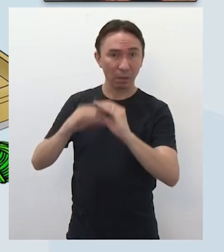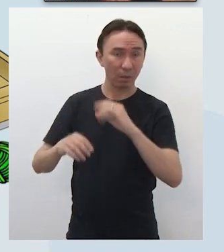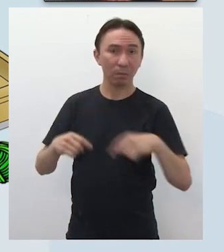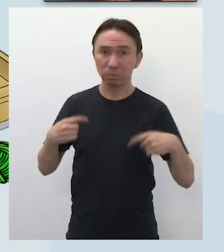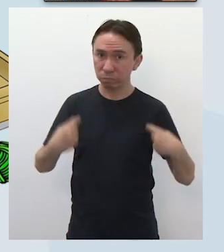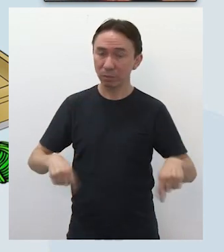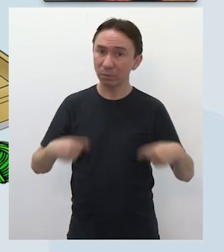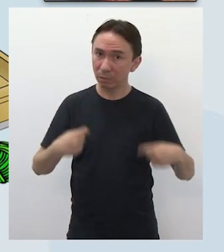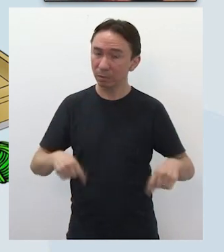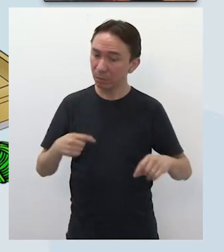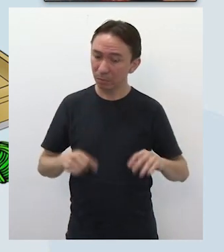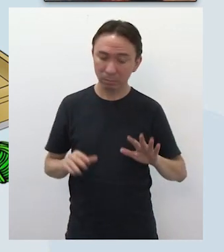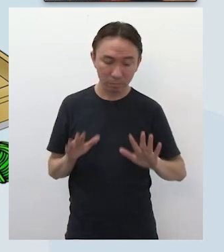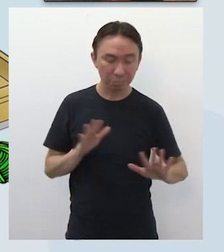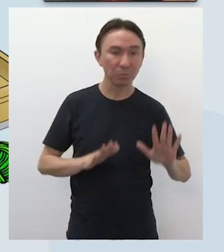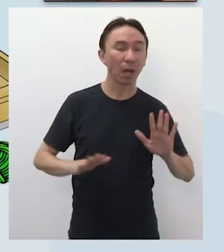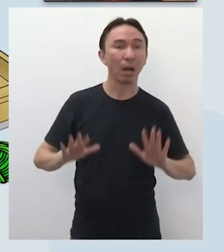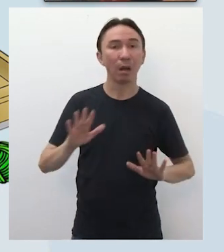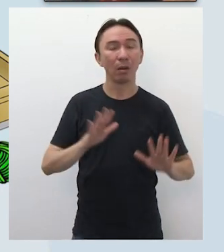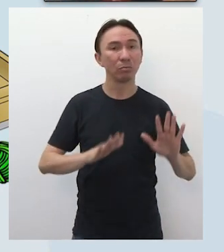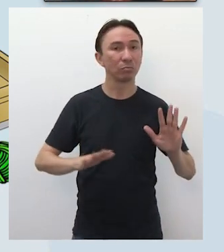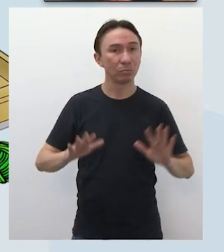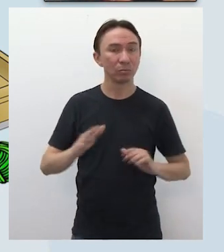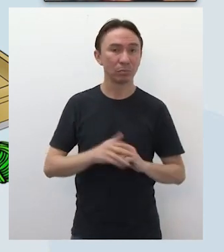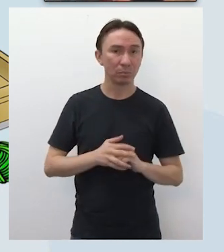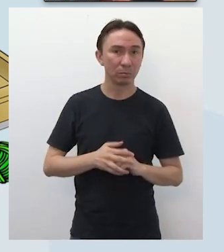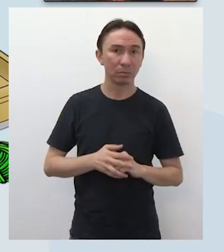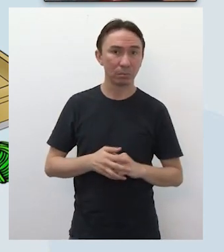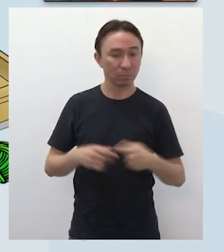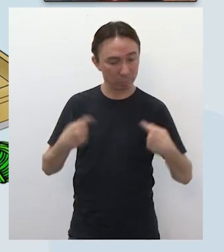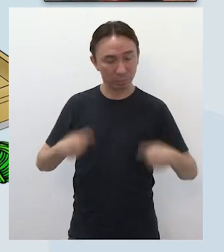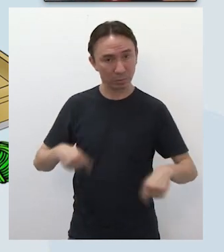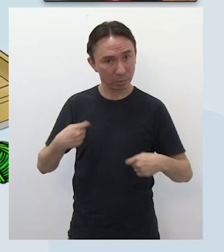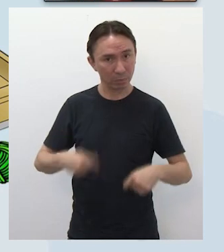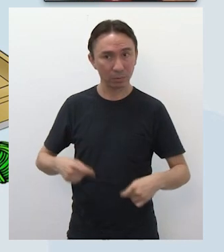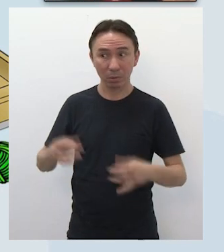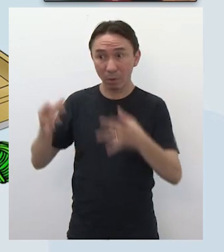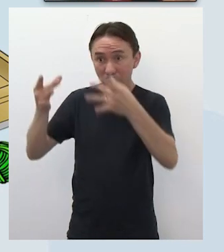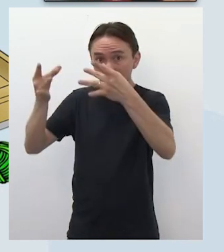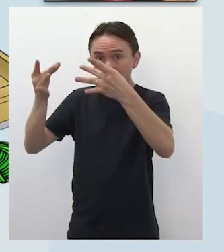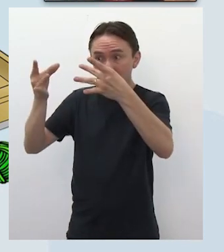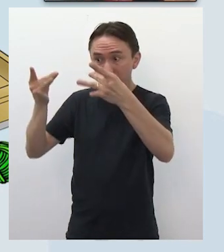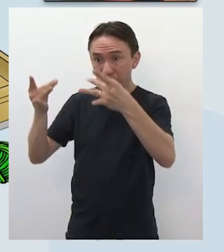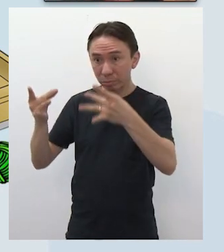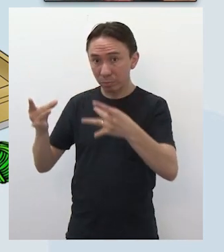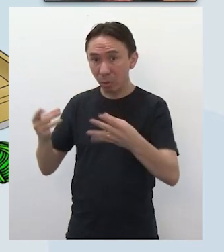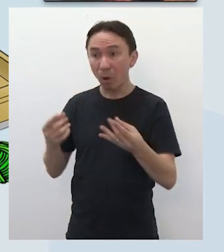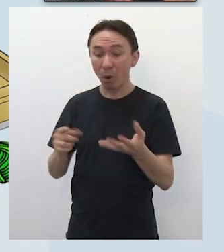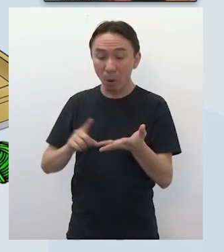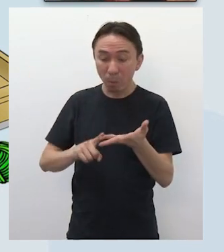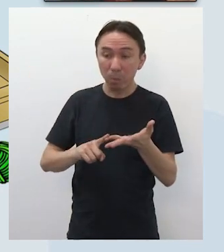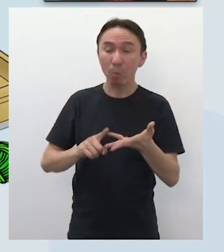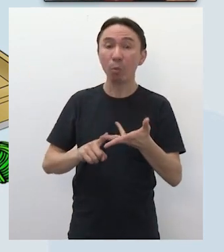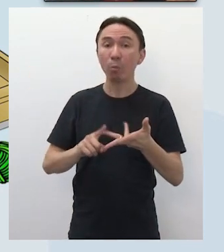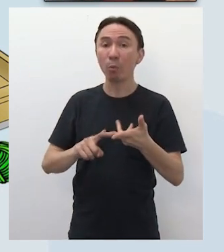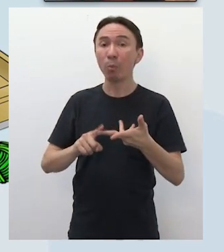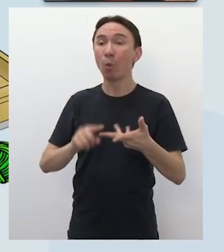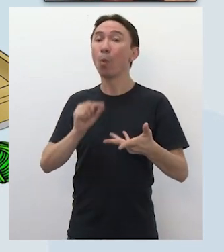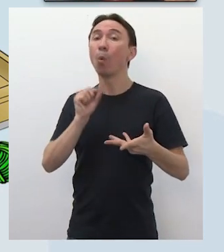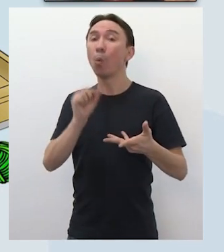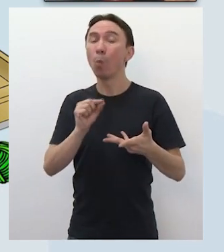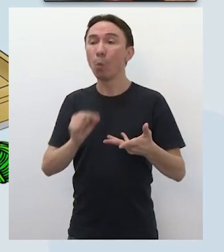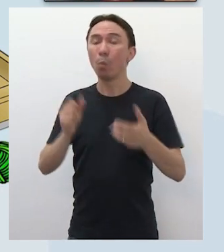precisa ser cuidadosa. Ela precisa descrever, ela precisa apontar caminhos, ela precisa